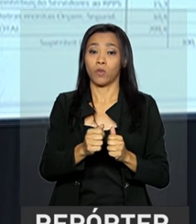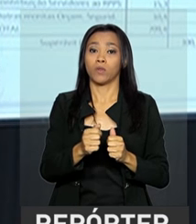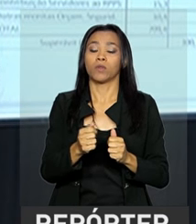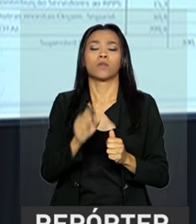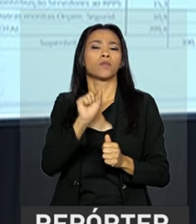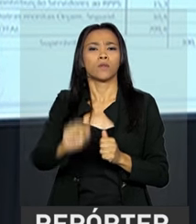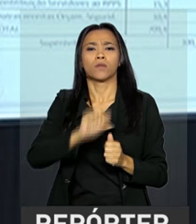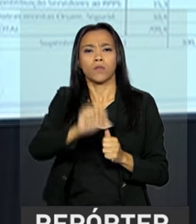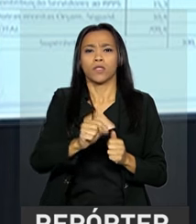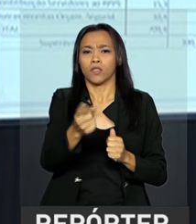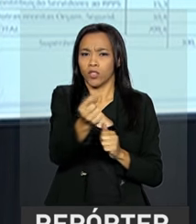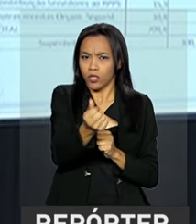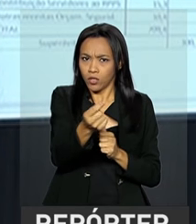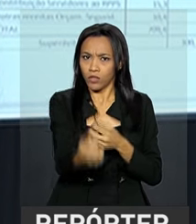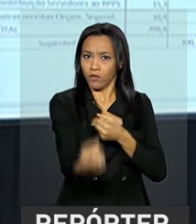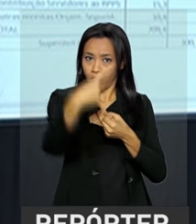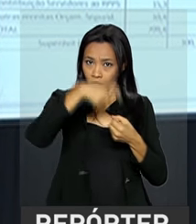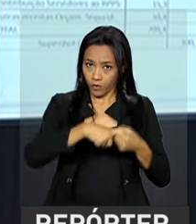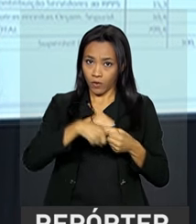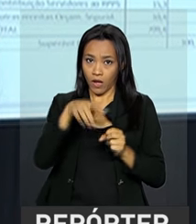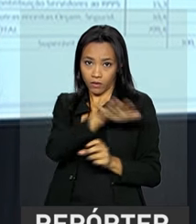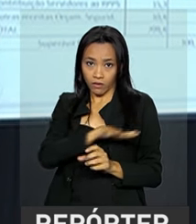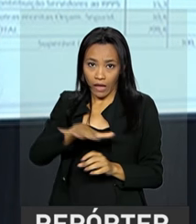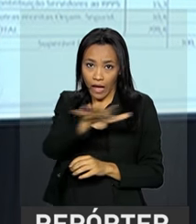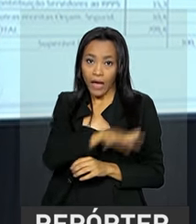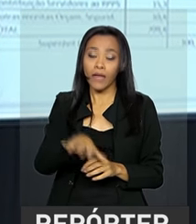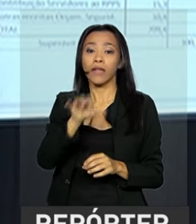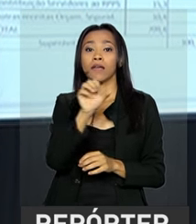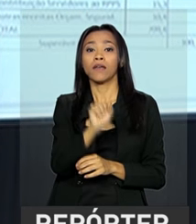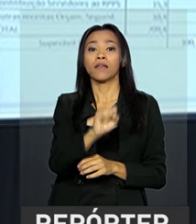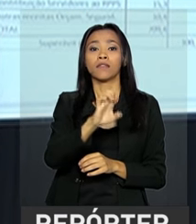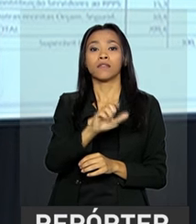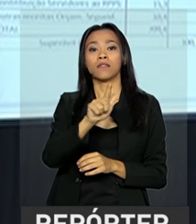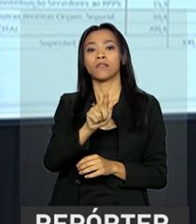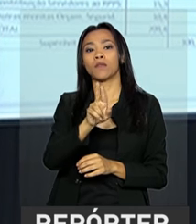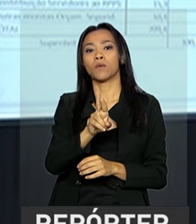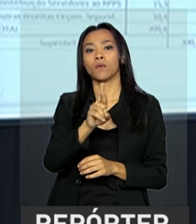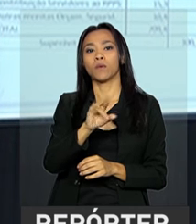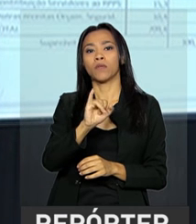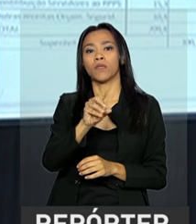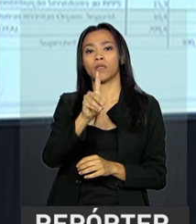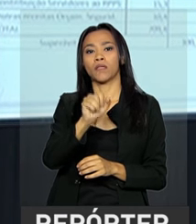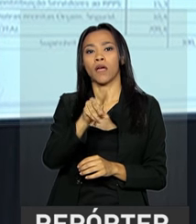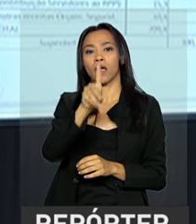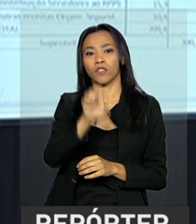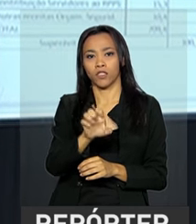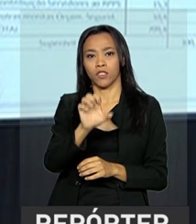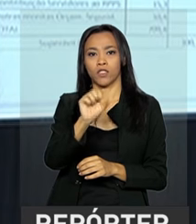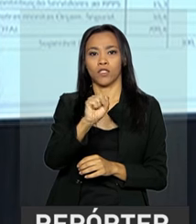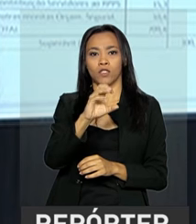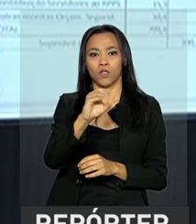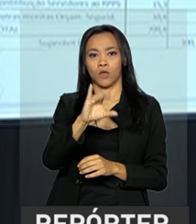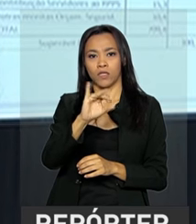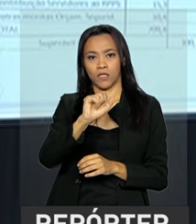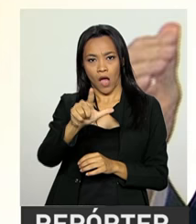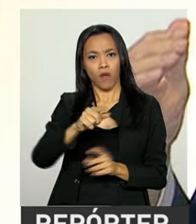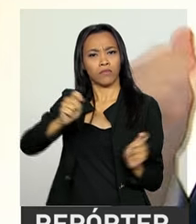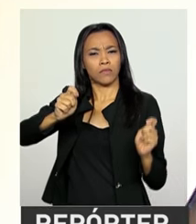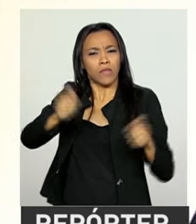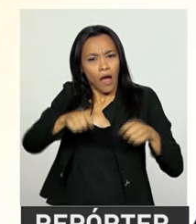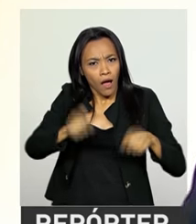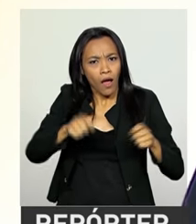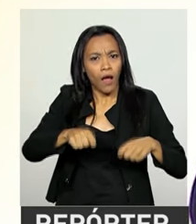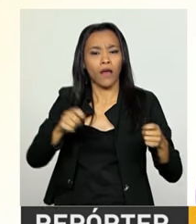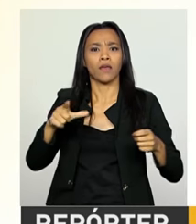todas as receitas vinculadas à Seguridade Social, etc., são suficientes e que existe